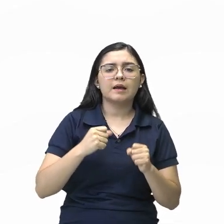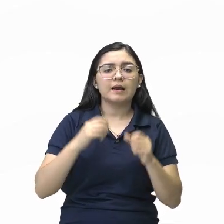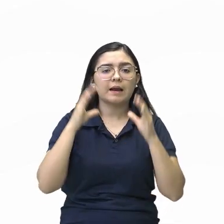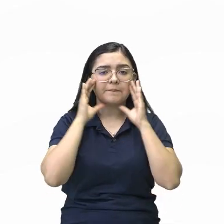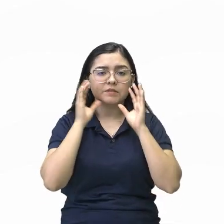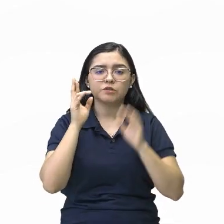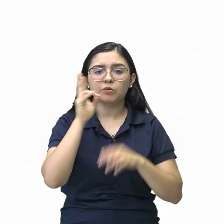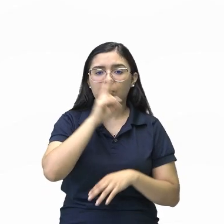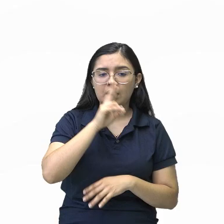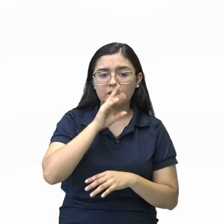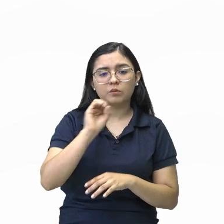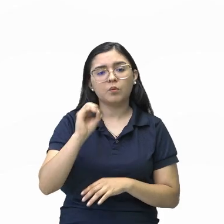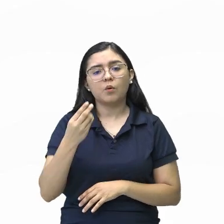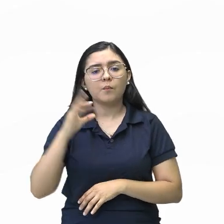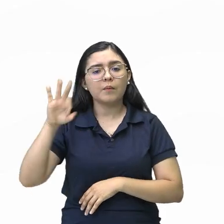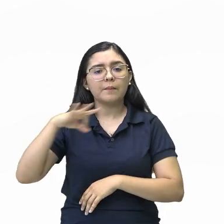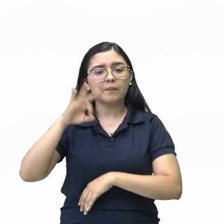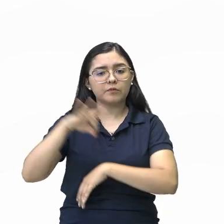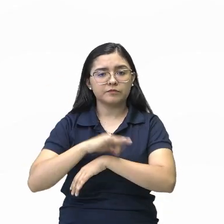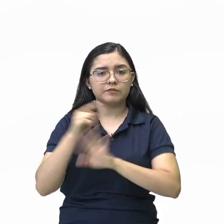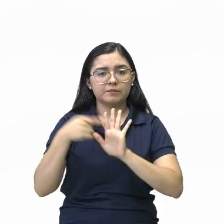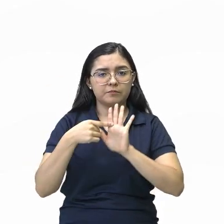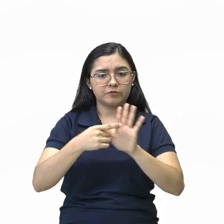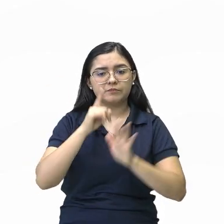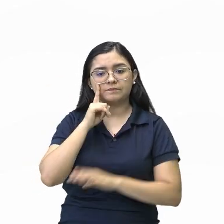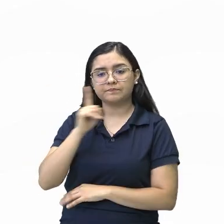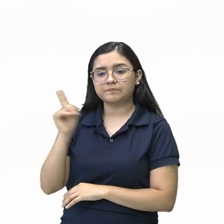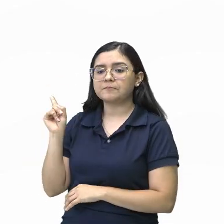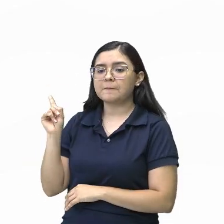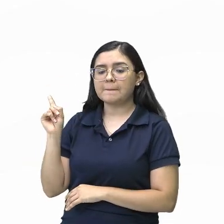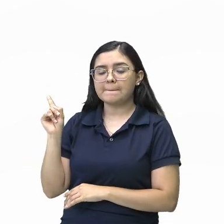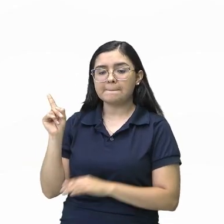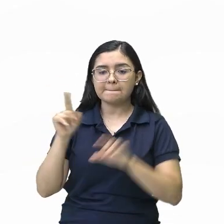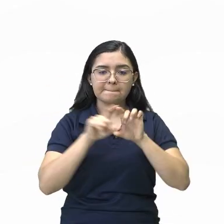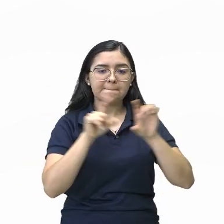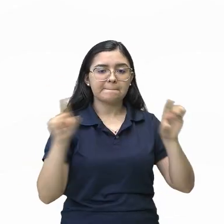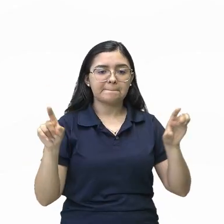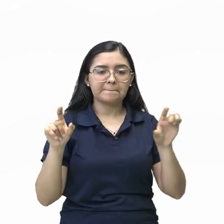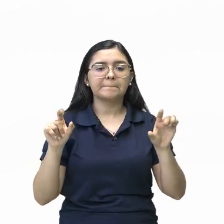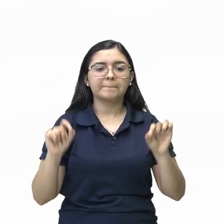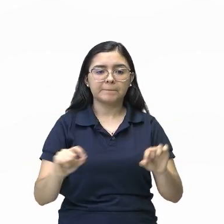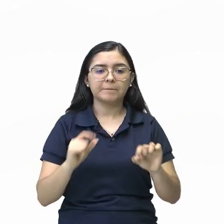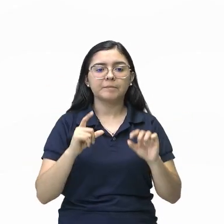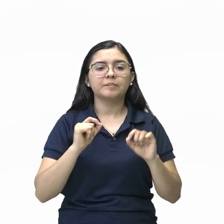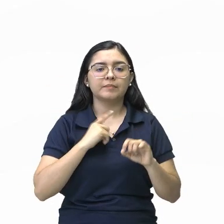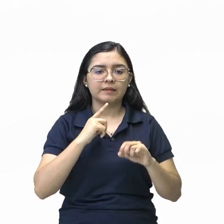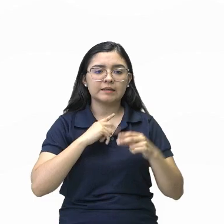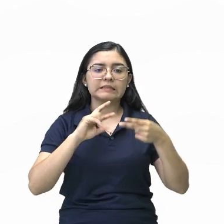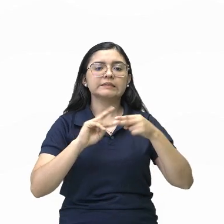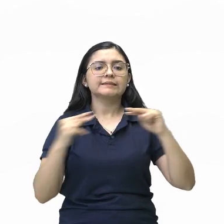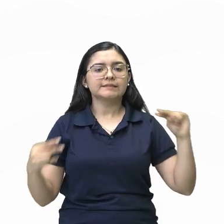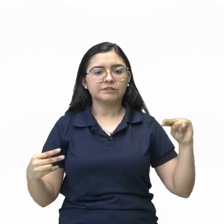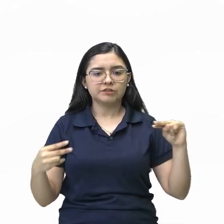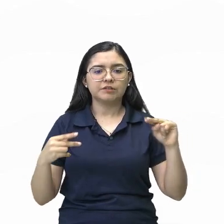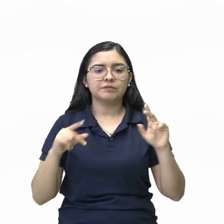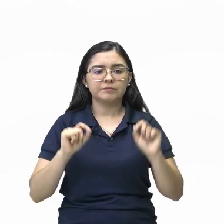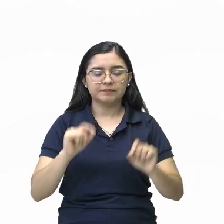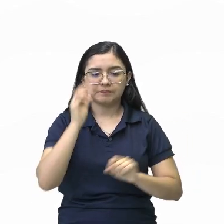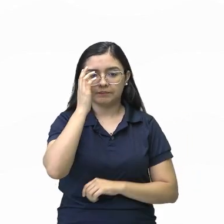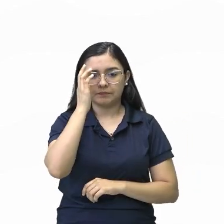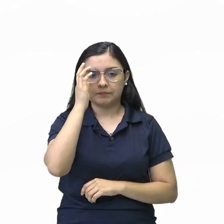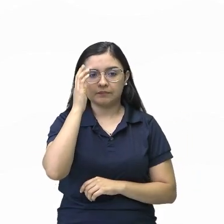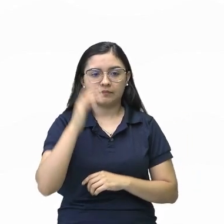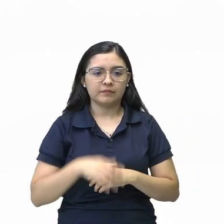de uma mosca, como vocês estão vendo aí no exemplo, que está sendo construído. O mesmo gene, esse gene que está no meio, né, na